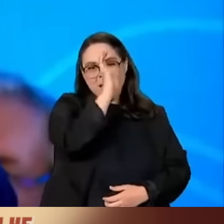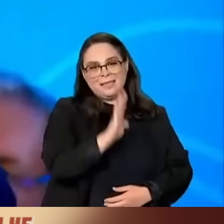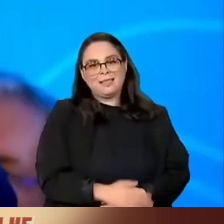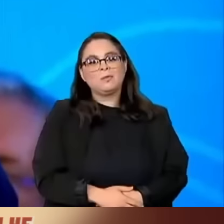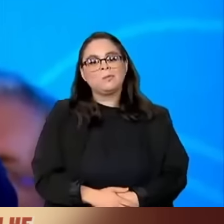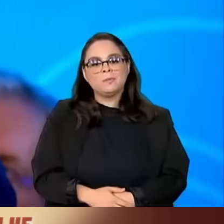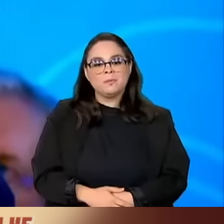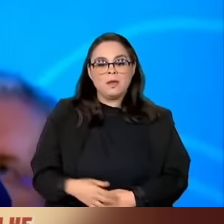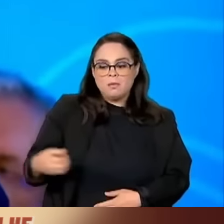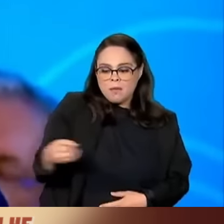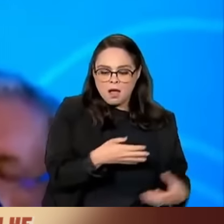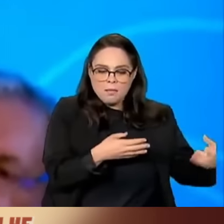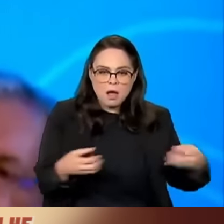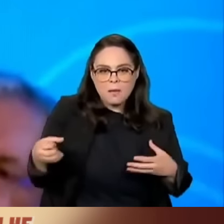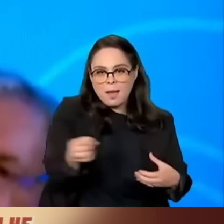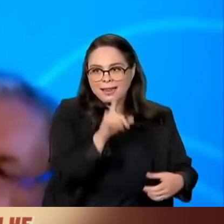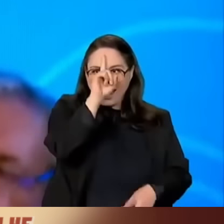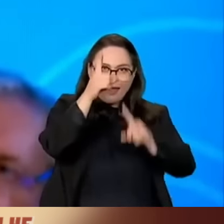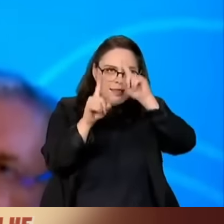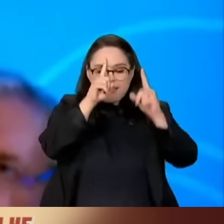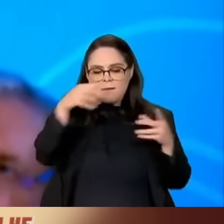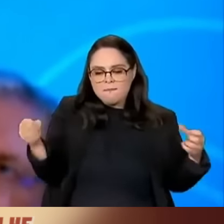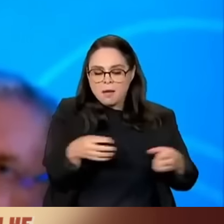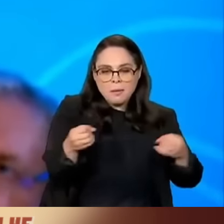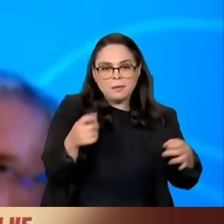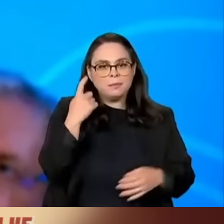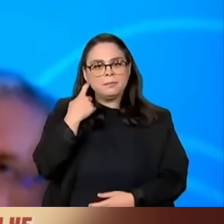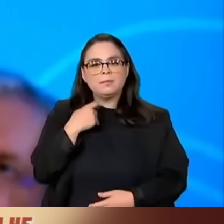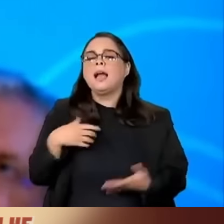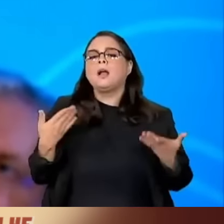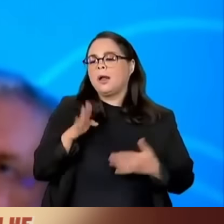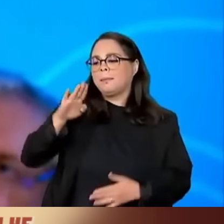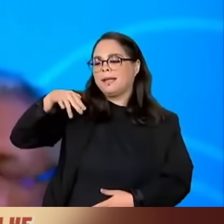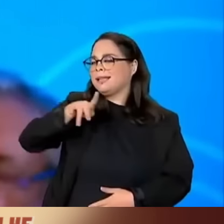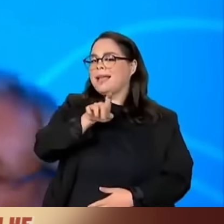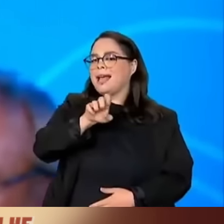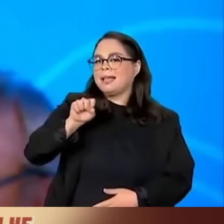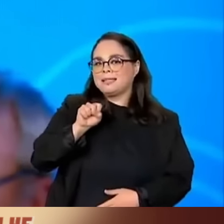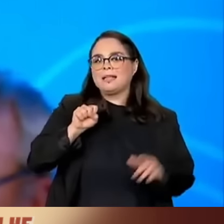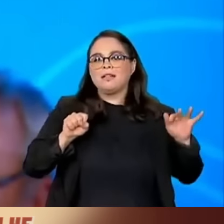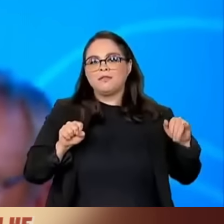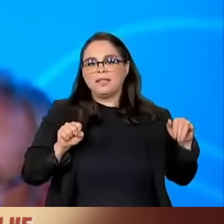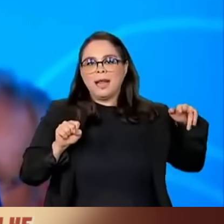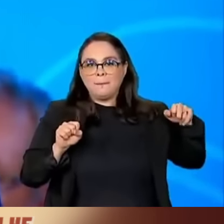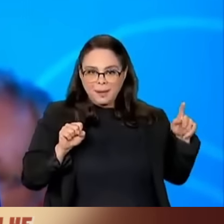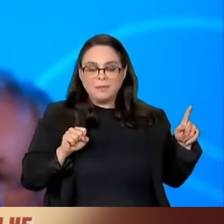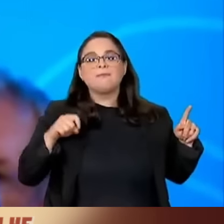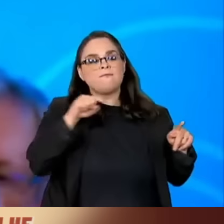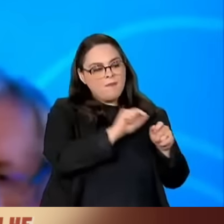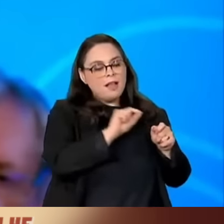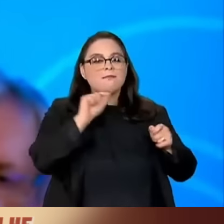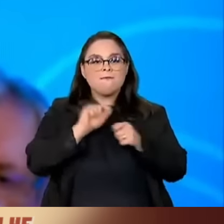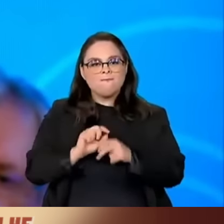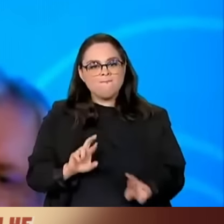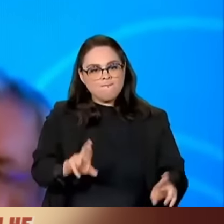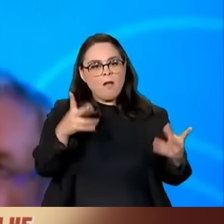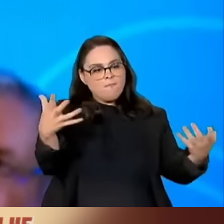mais inovadora. E o BNDES e a FINEP têm feito a